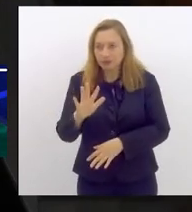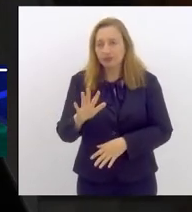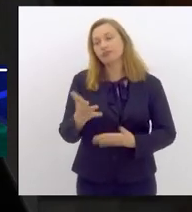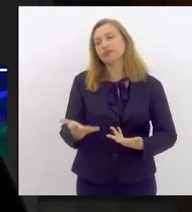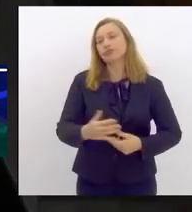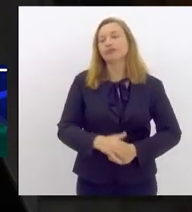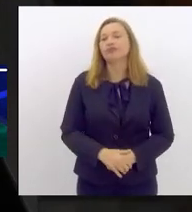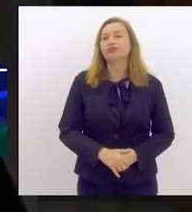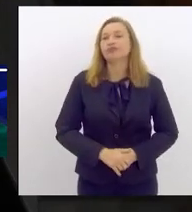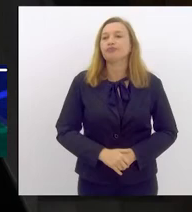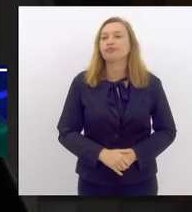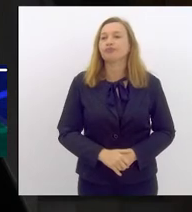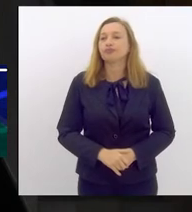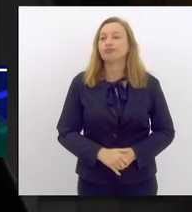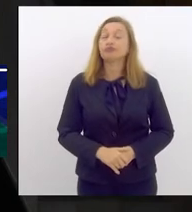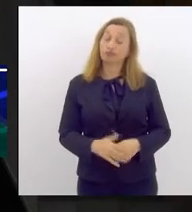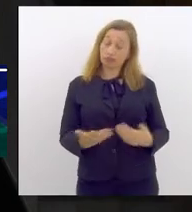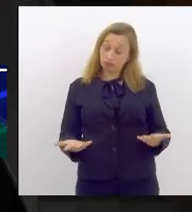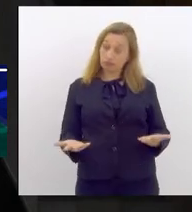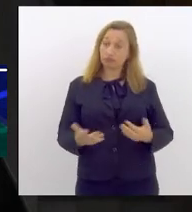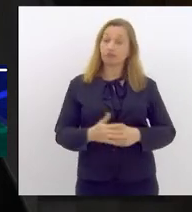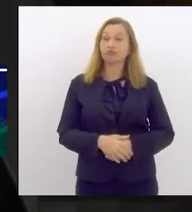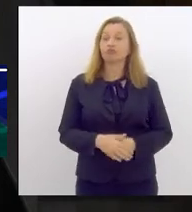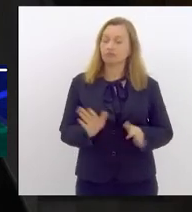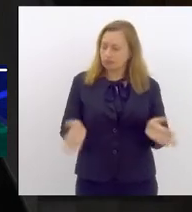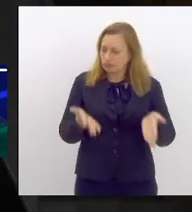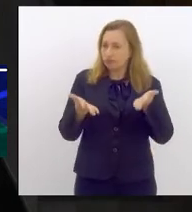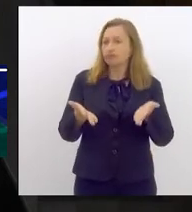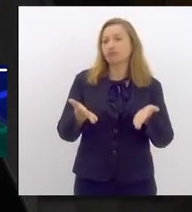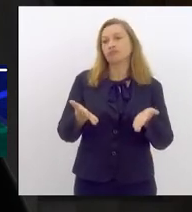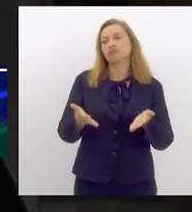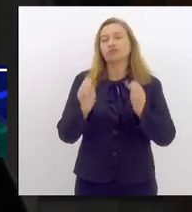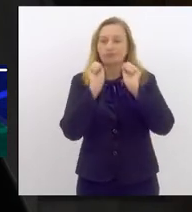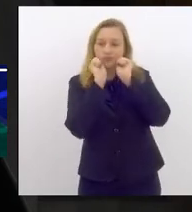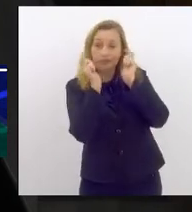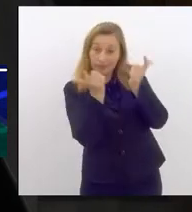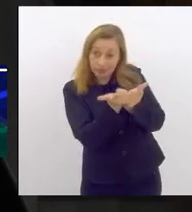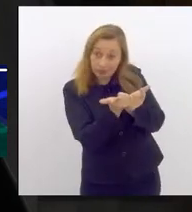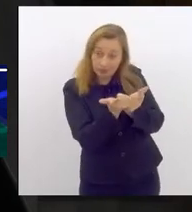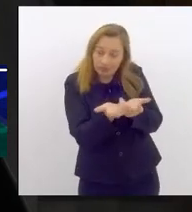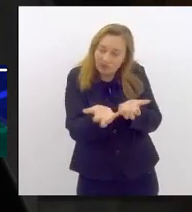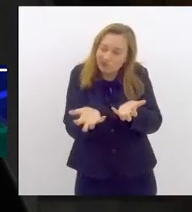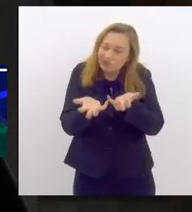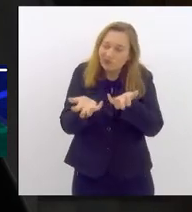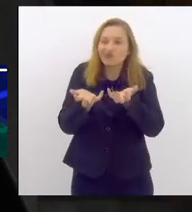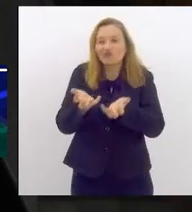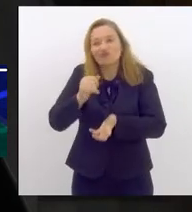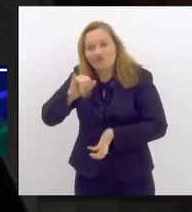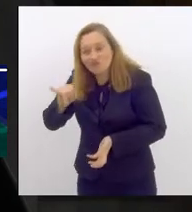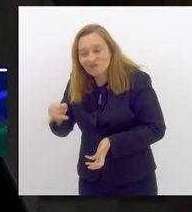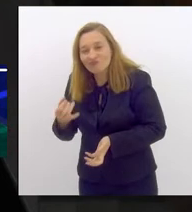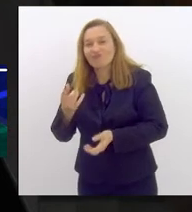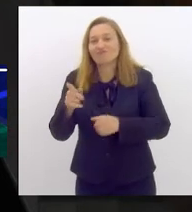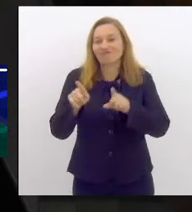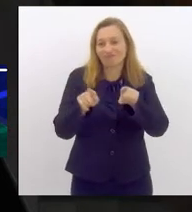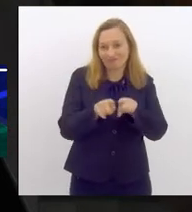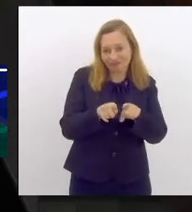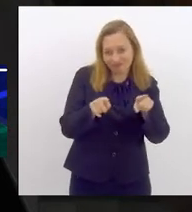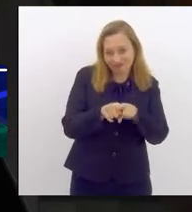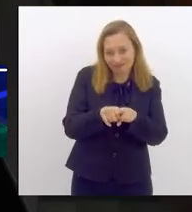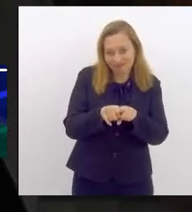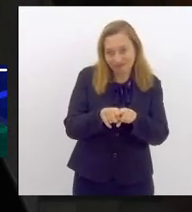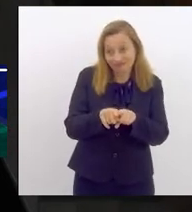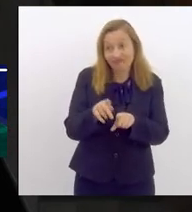participações especiais ou seja iniciativas da Assembleia e eu quero aproveitar também